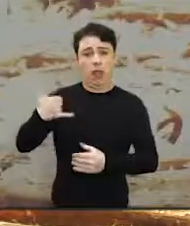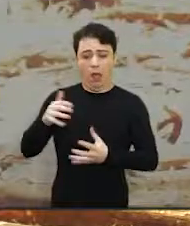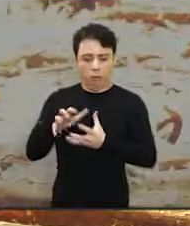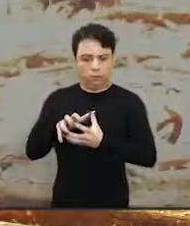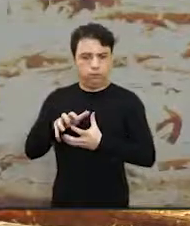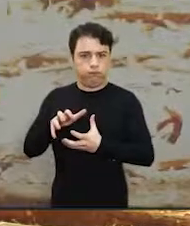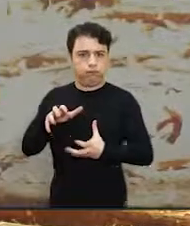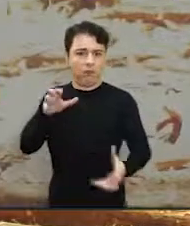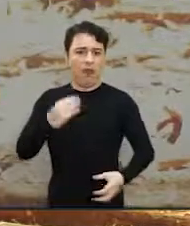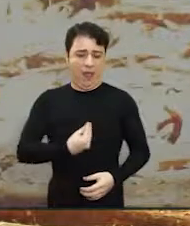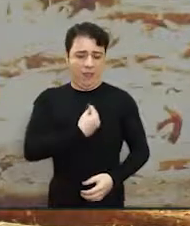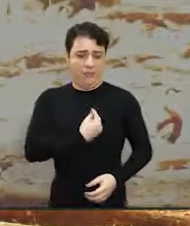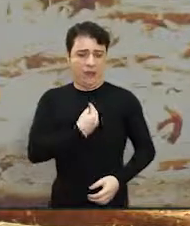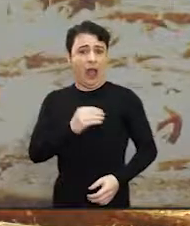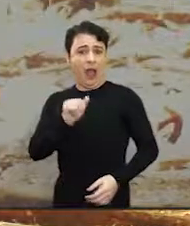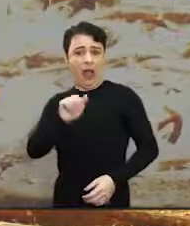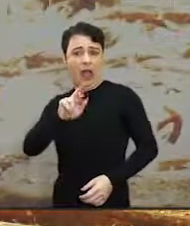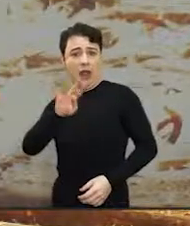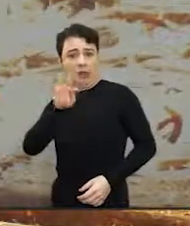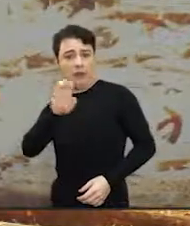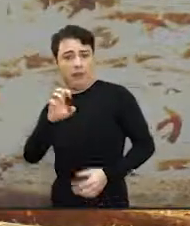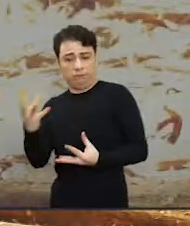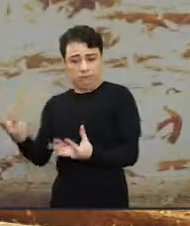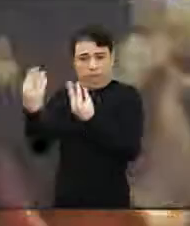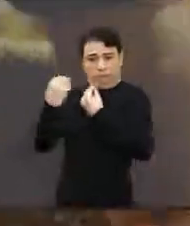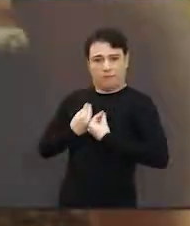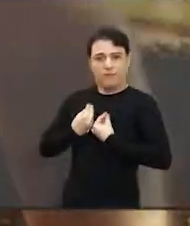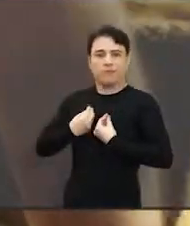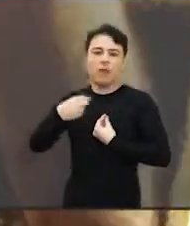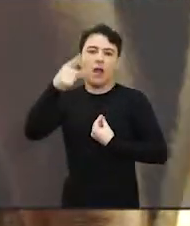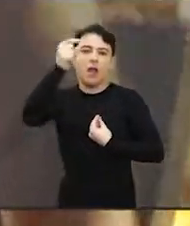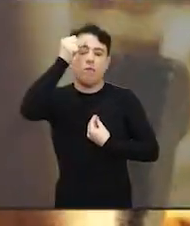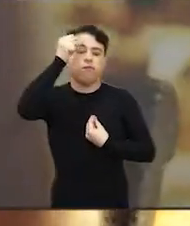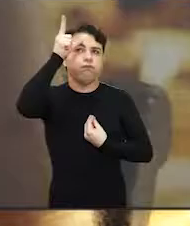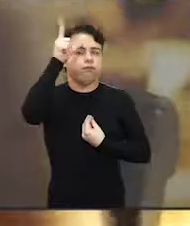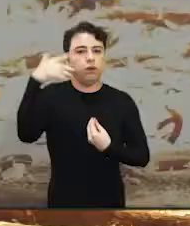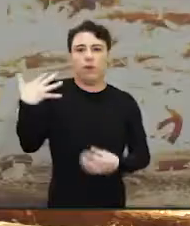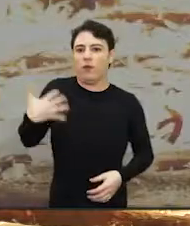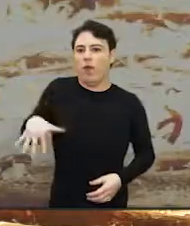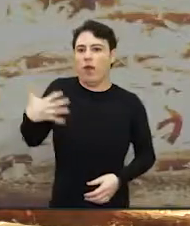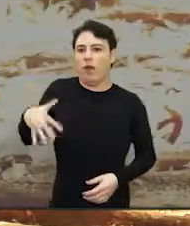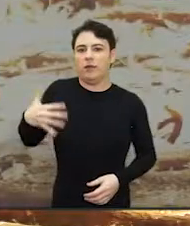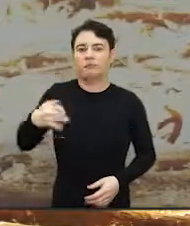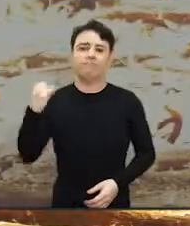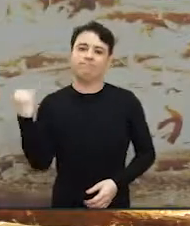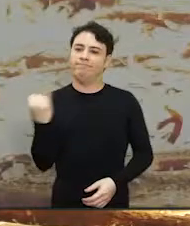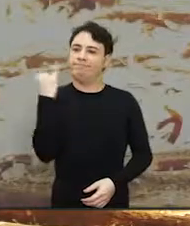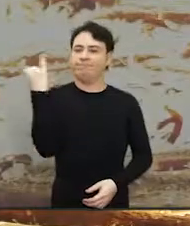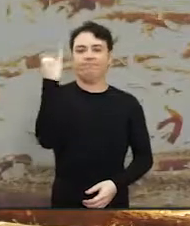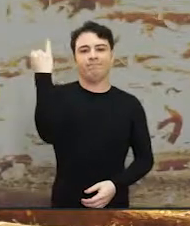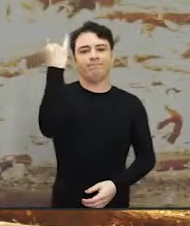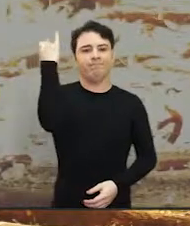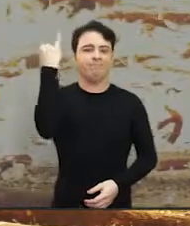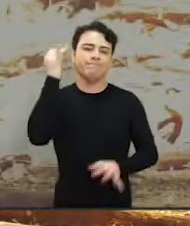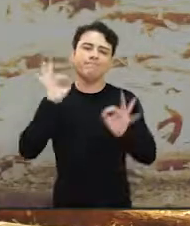desde a formação do caráter, sabe? A arte em geral, se envolver com a arte em geral. Acho fundamental, acho